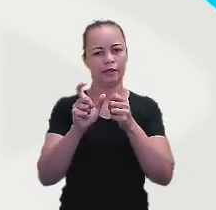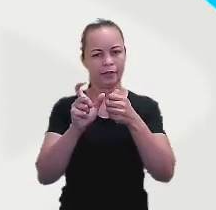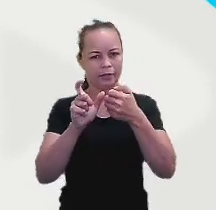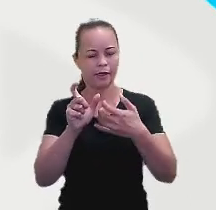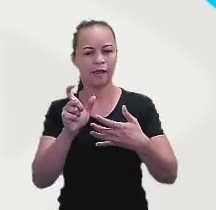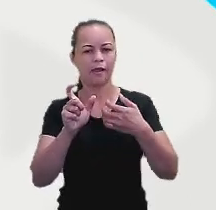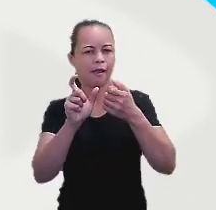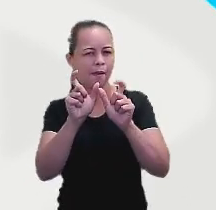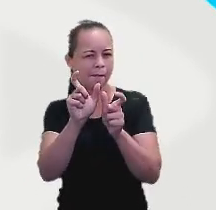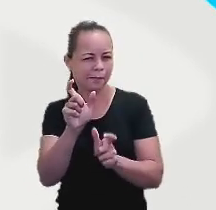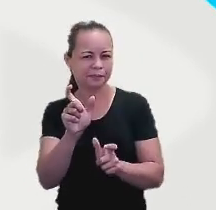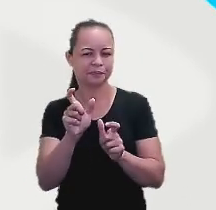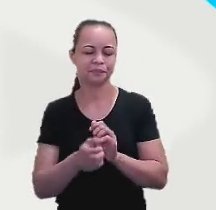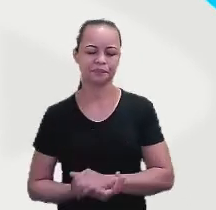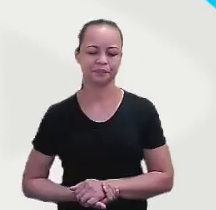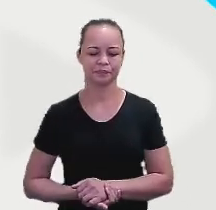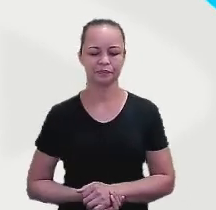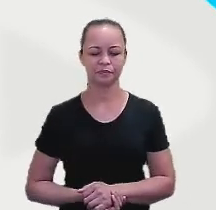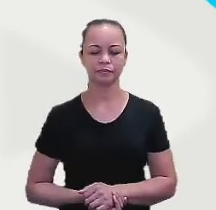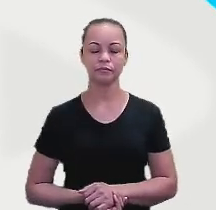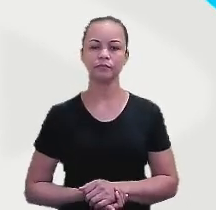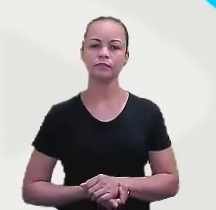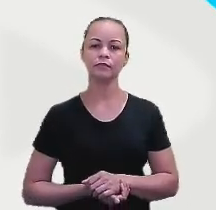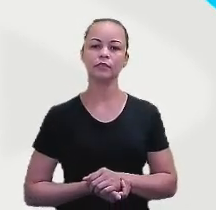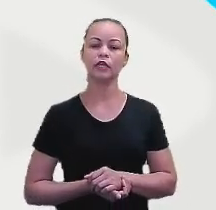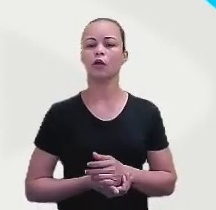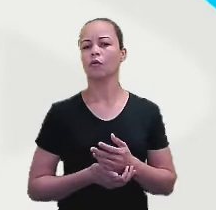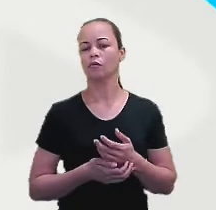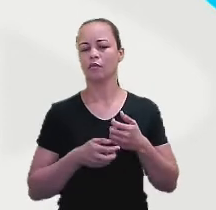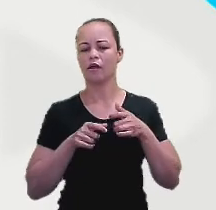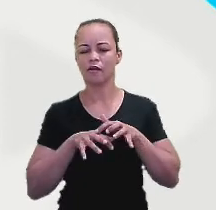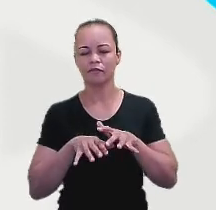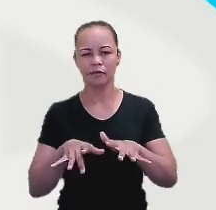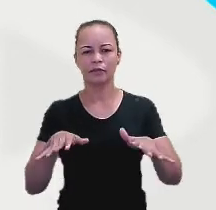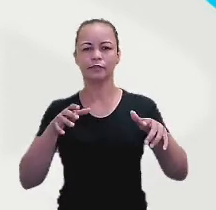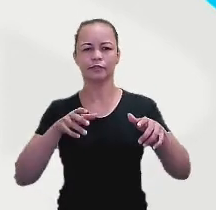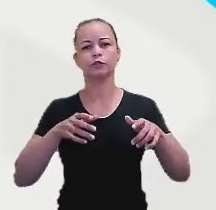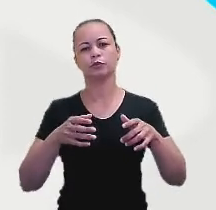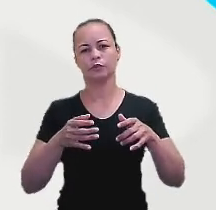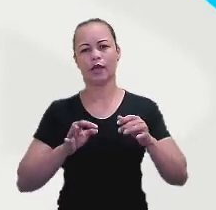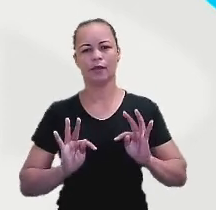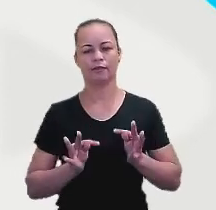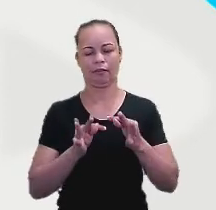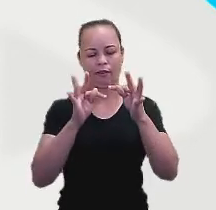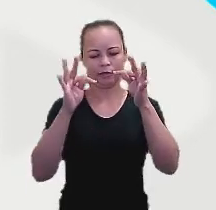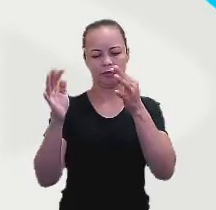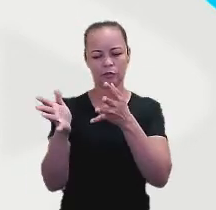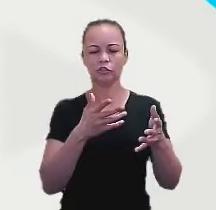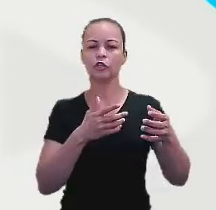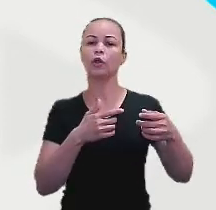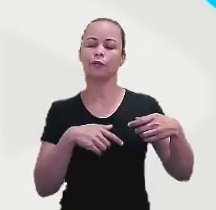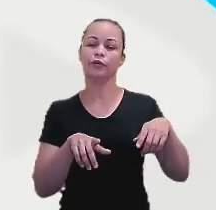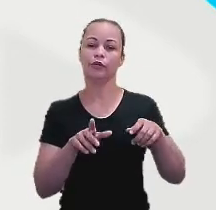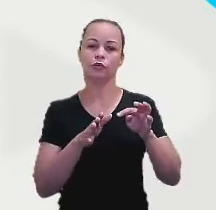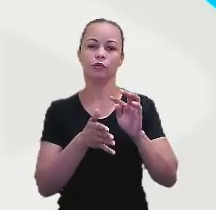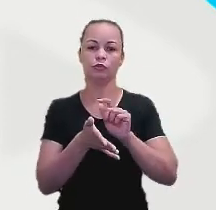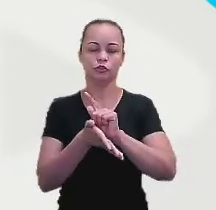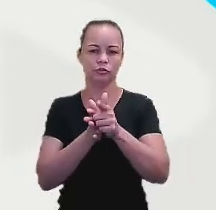Então, gente, com o avanço da tecnologia, com essa globalização toda, com os gêneros textuais também